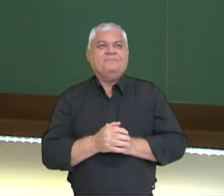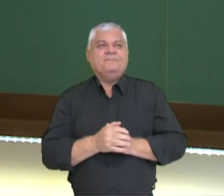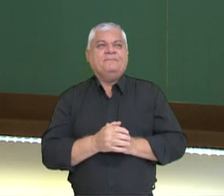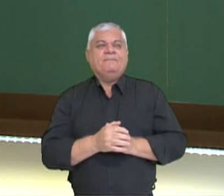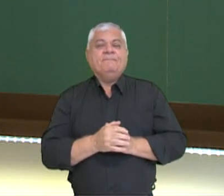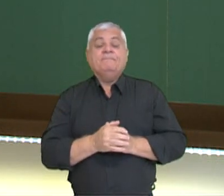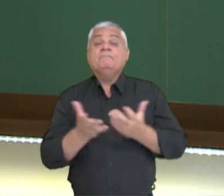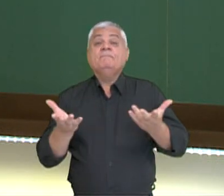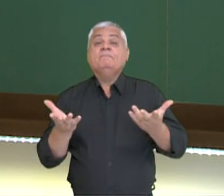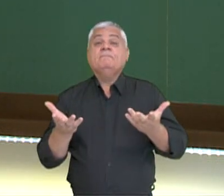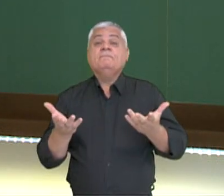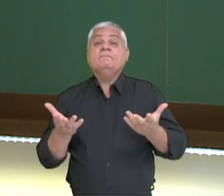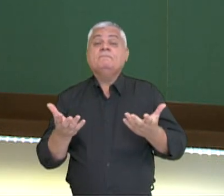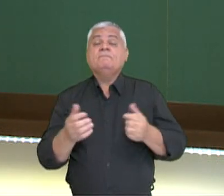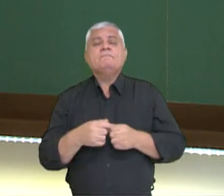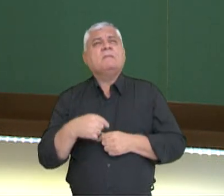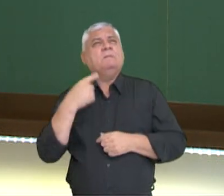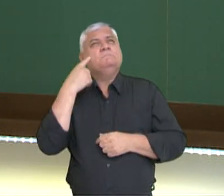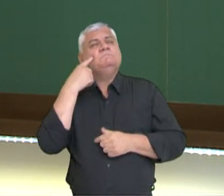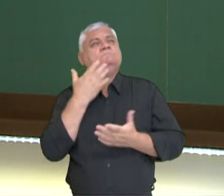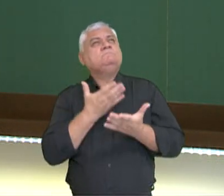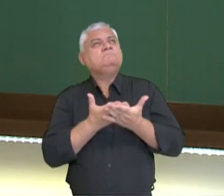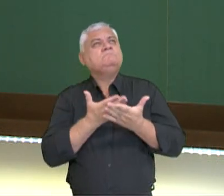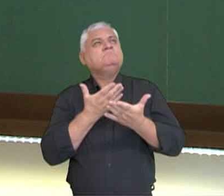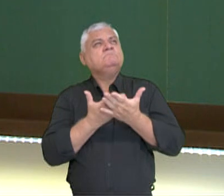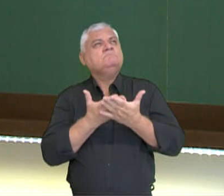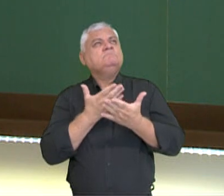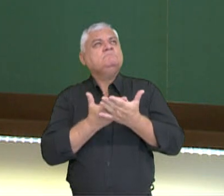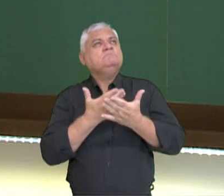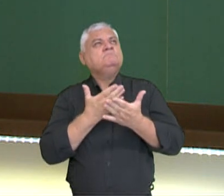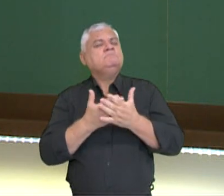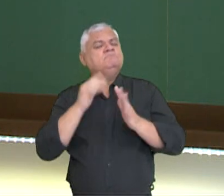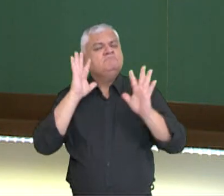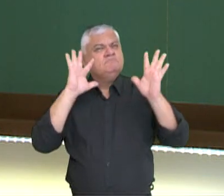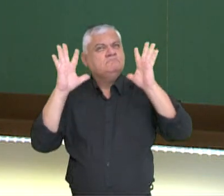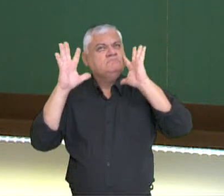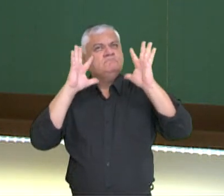E aí, pensando no que nós estudamos hoje, no que nós